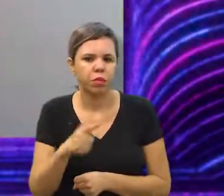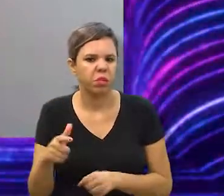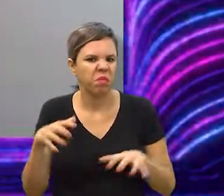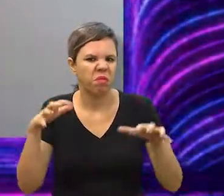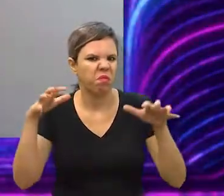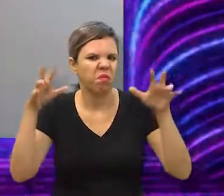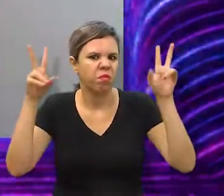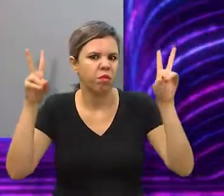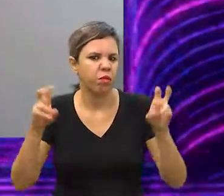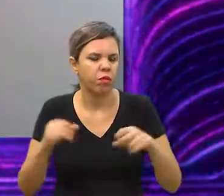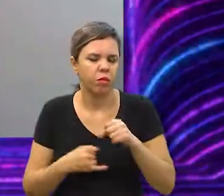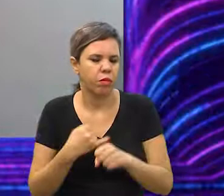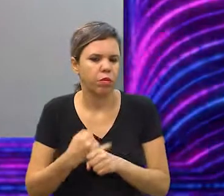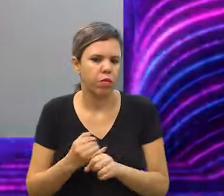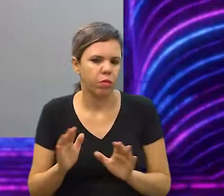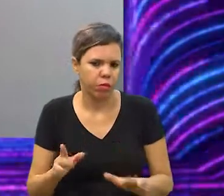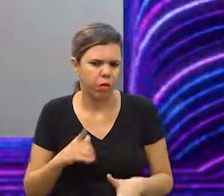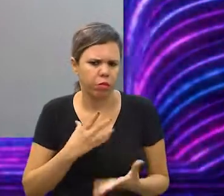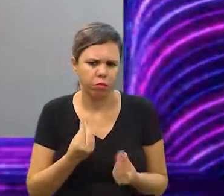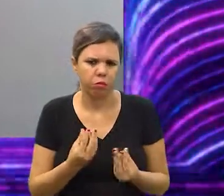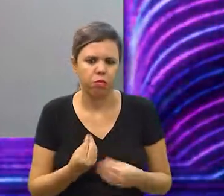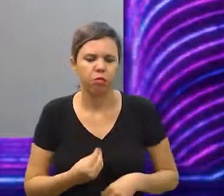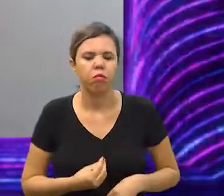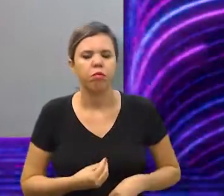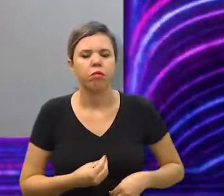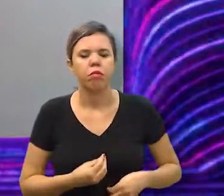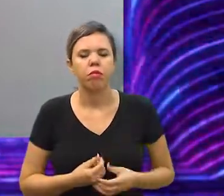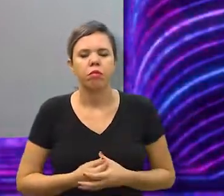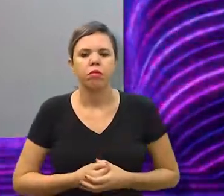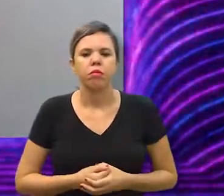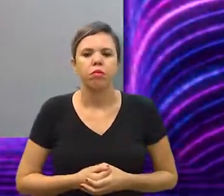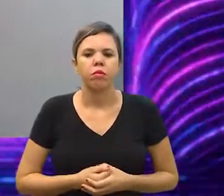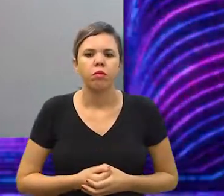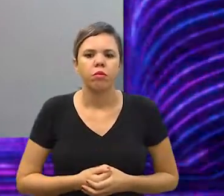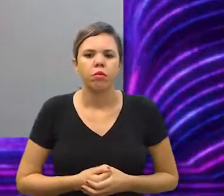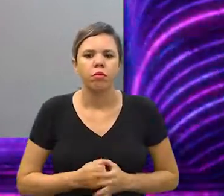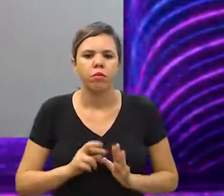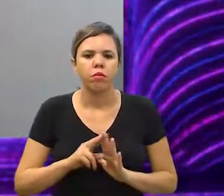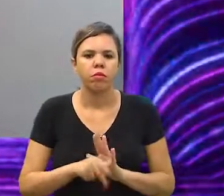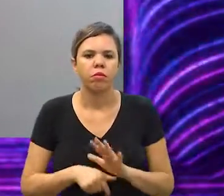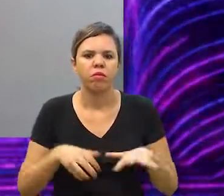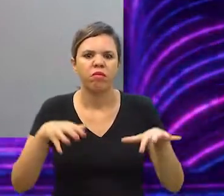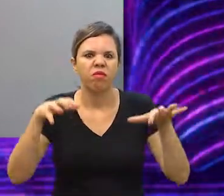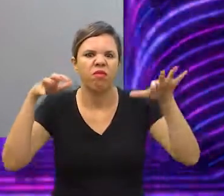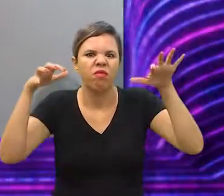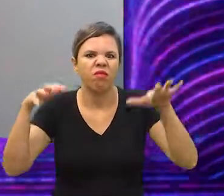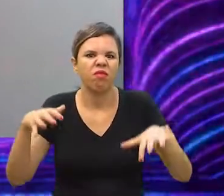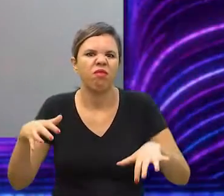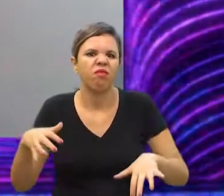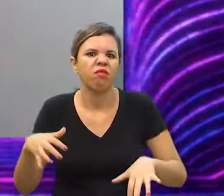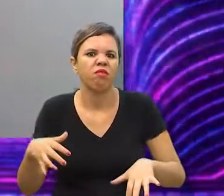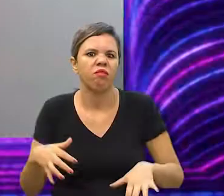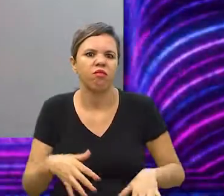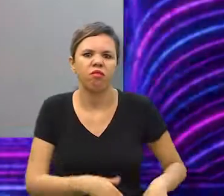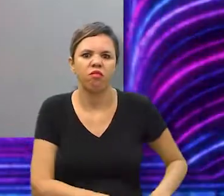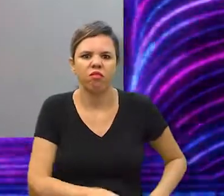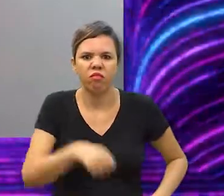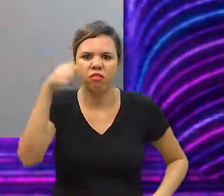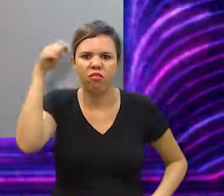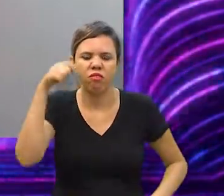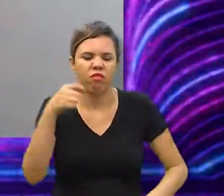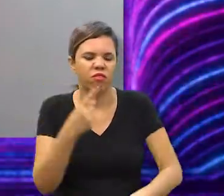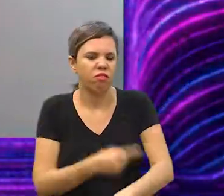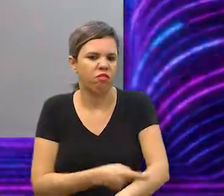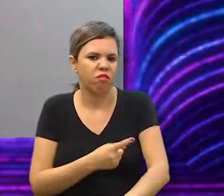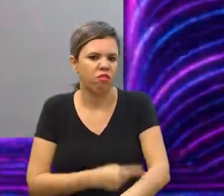um monstro relacionado à internet. Hoje existem vários, né? E vários monstros medievais, monstros, da Idade